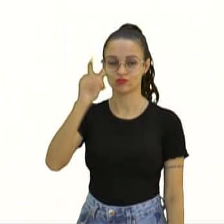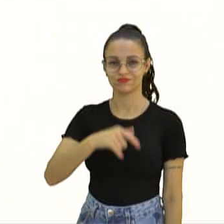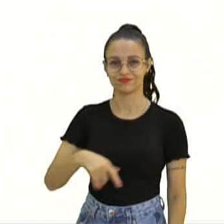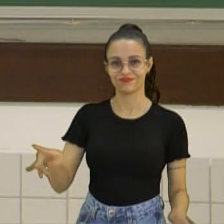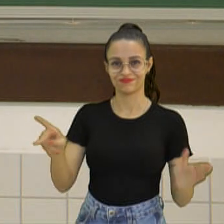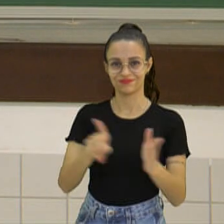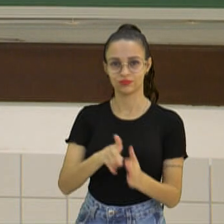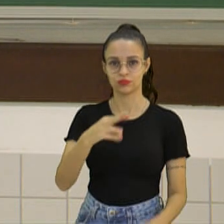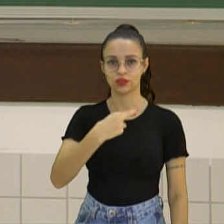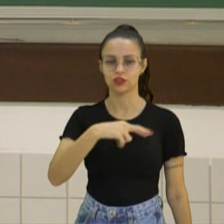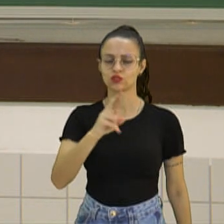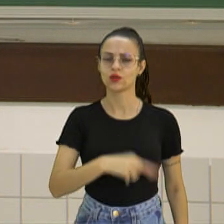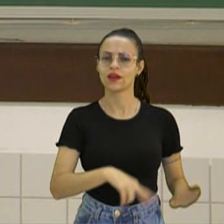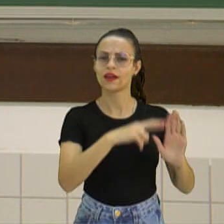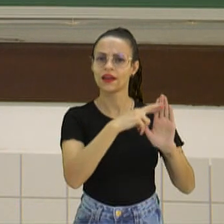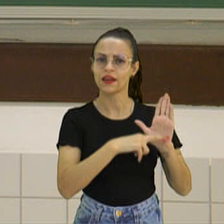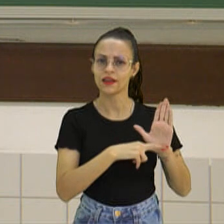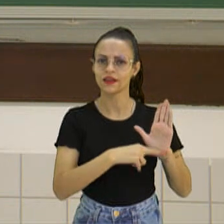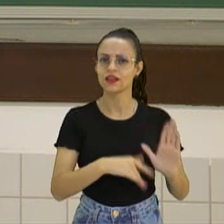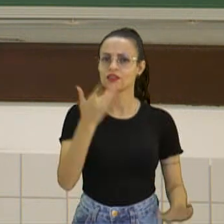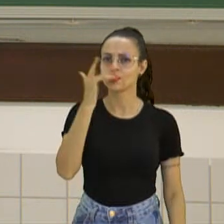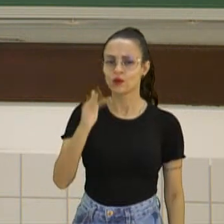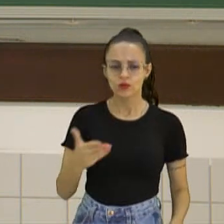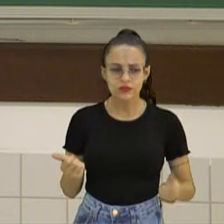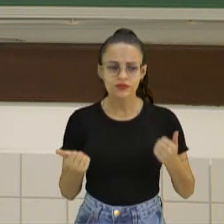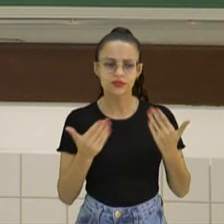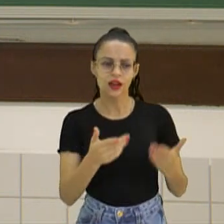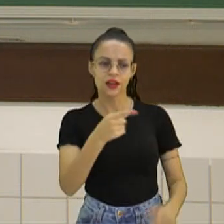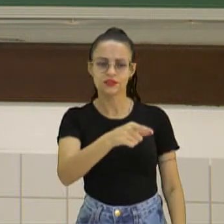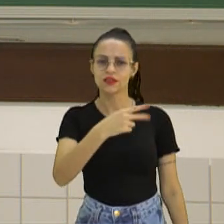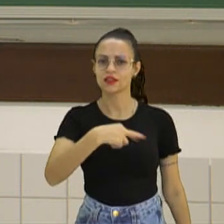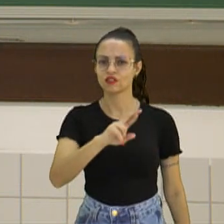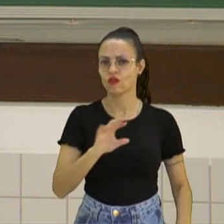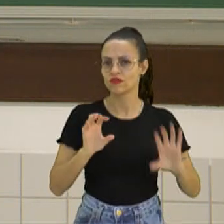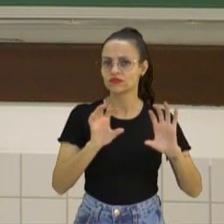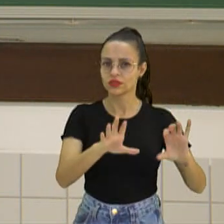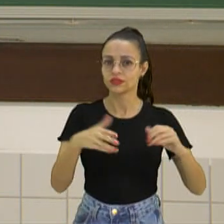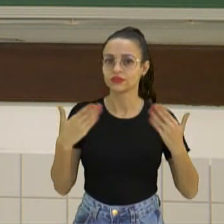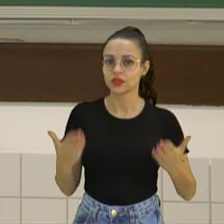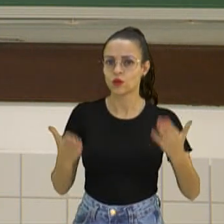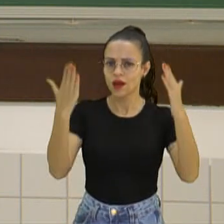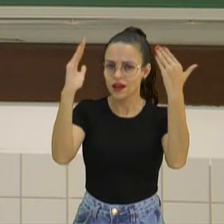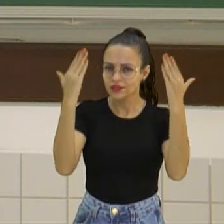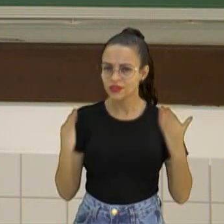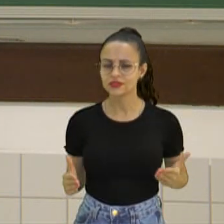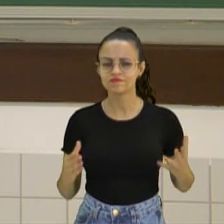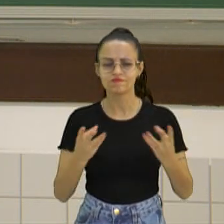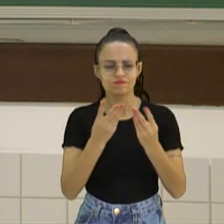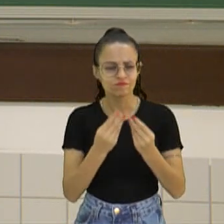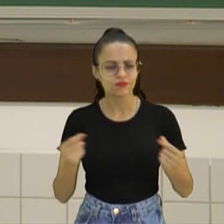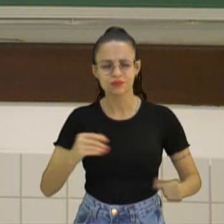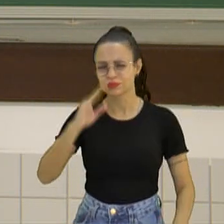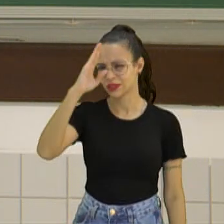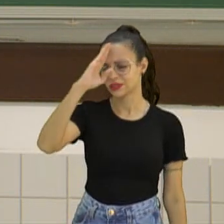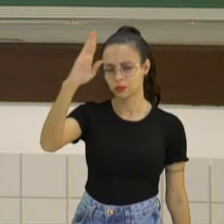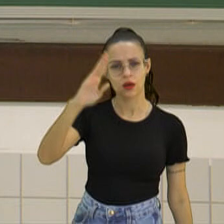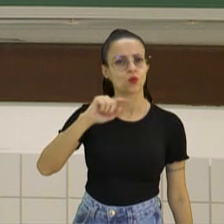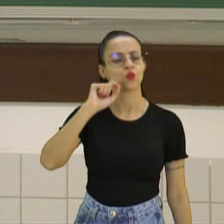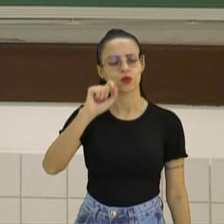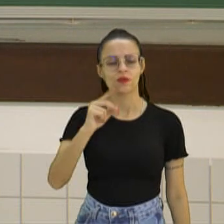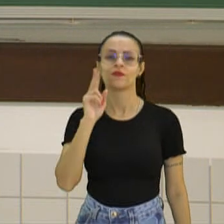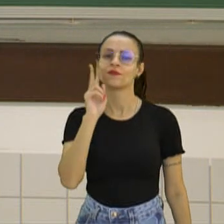a regra de ouro aquilo que torna essa religiosidade o que ela é e quando analisamos a essência para além das aparências